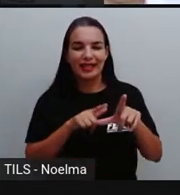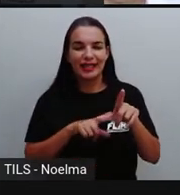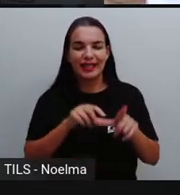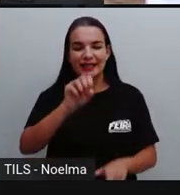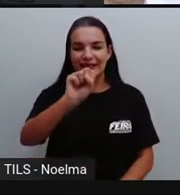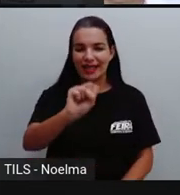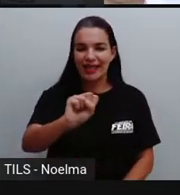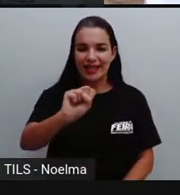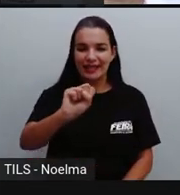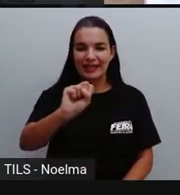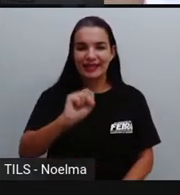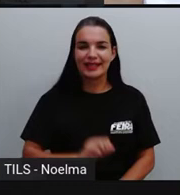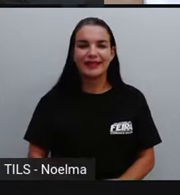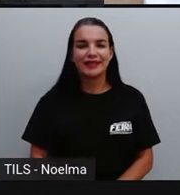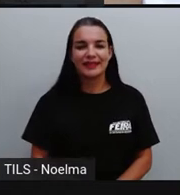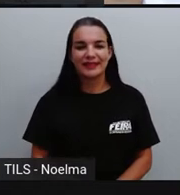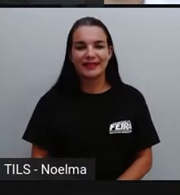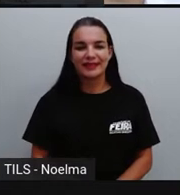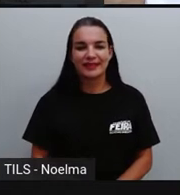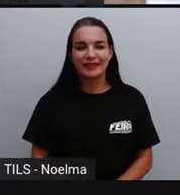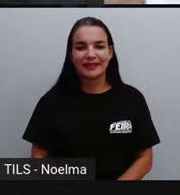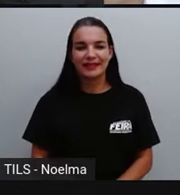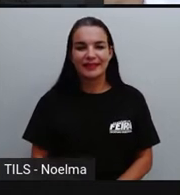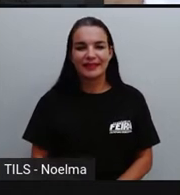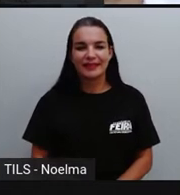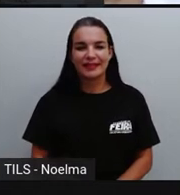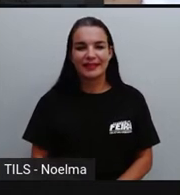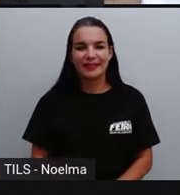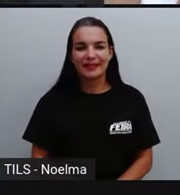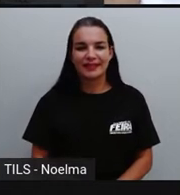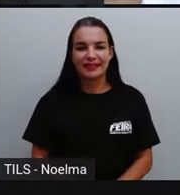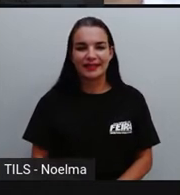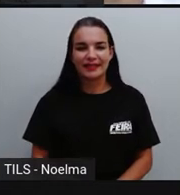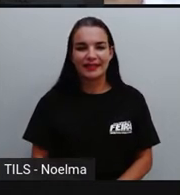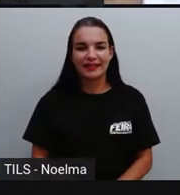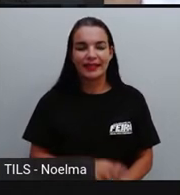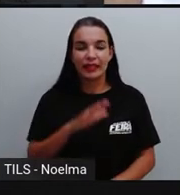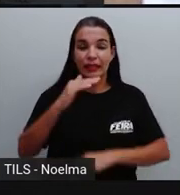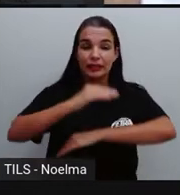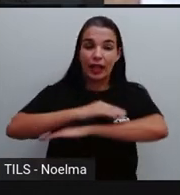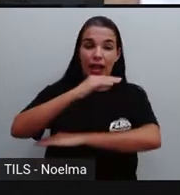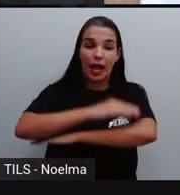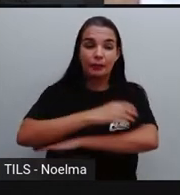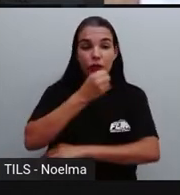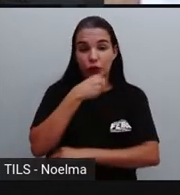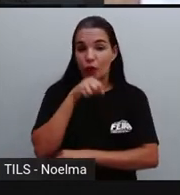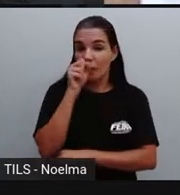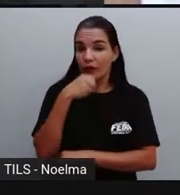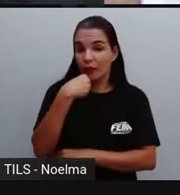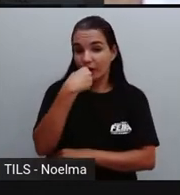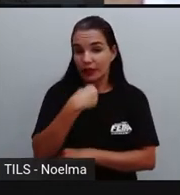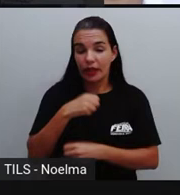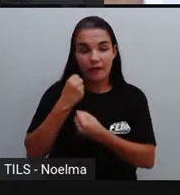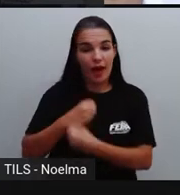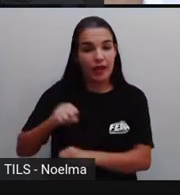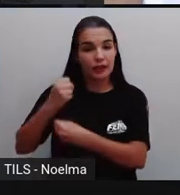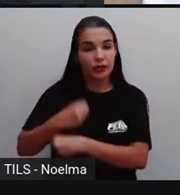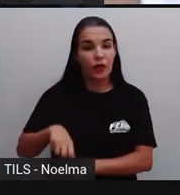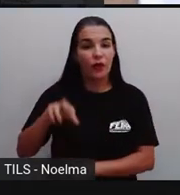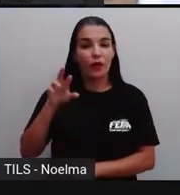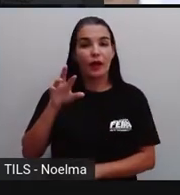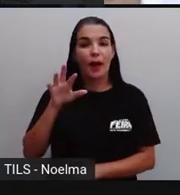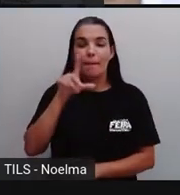da letra Si, e muitas vezes a letra Si duas vezes, né? Sapo, sorvete,